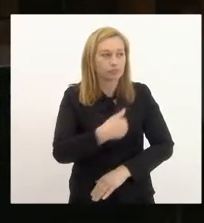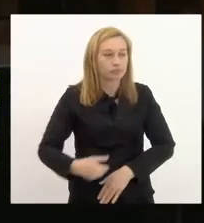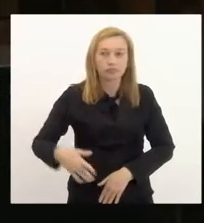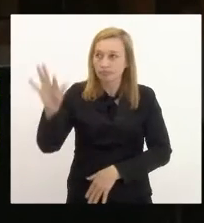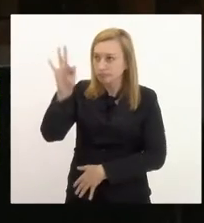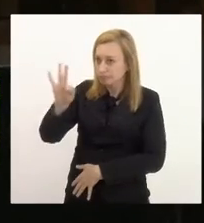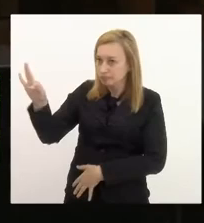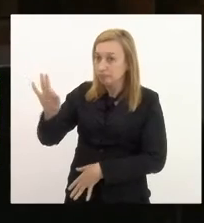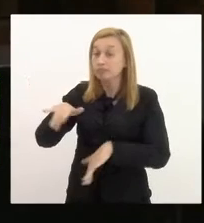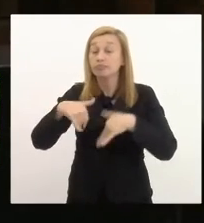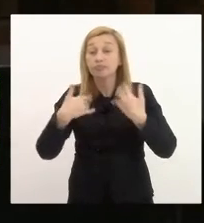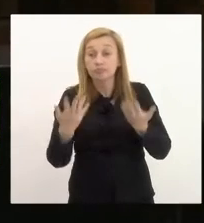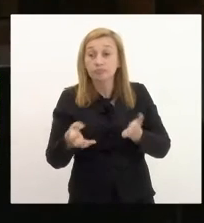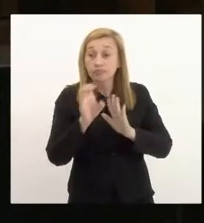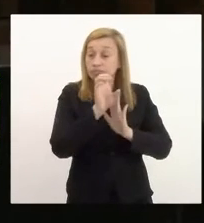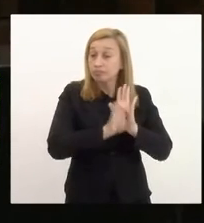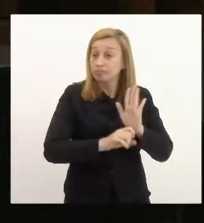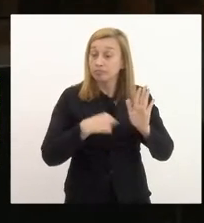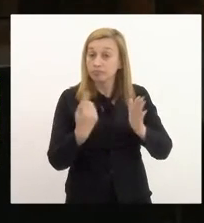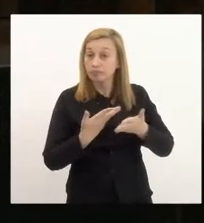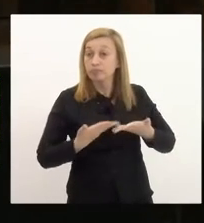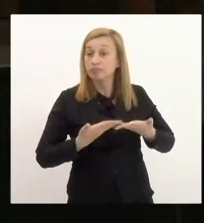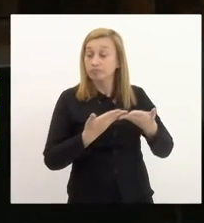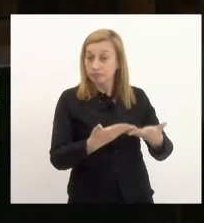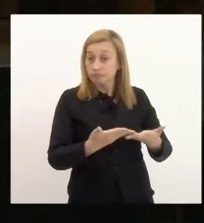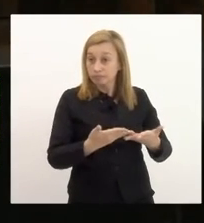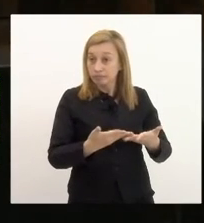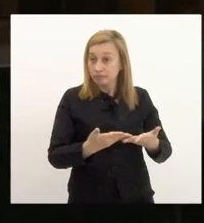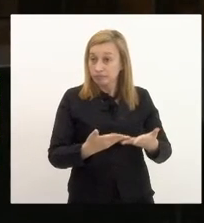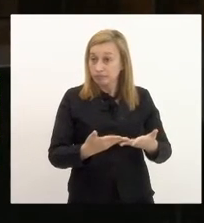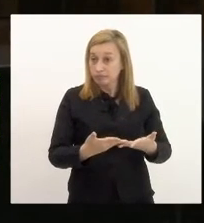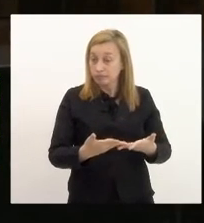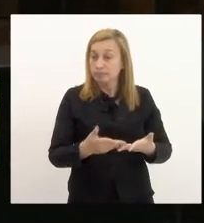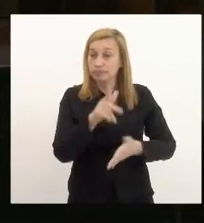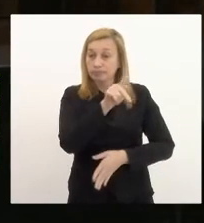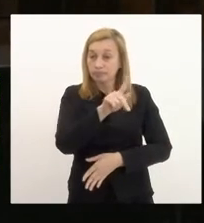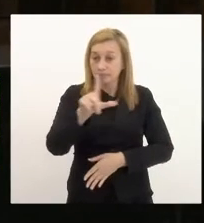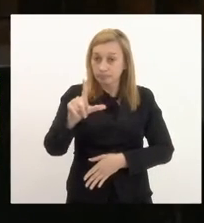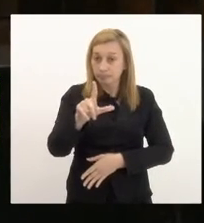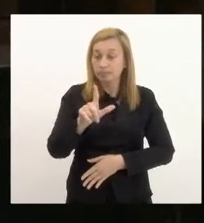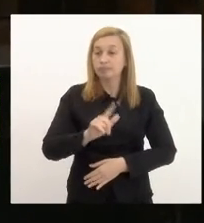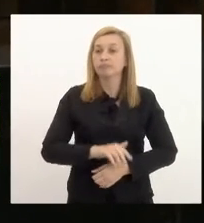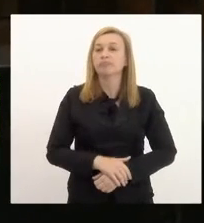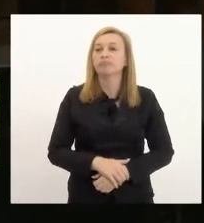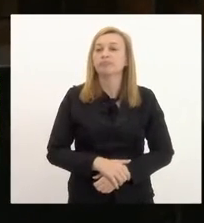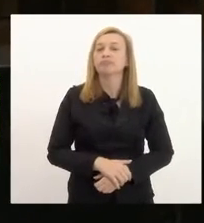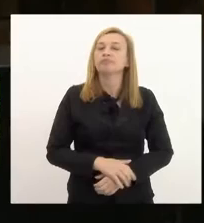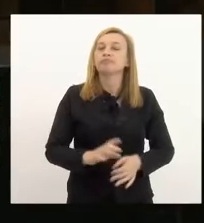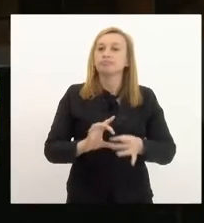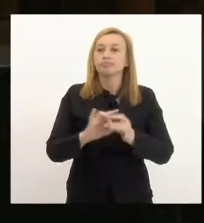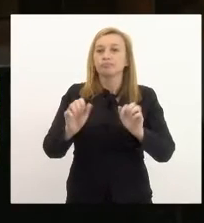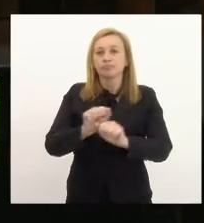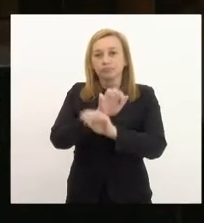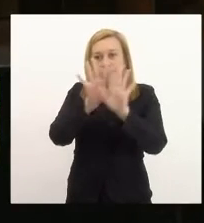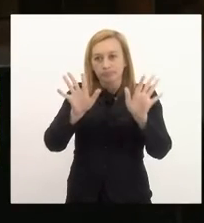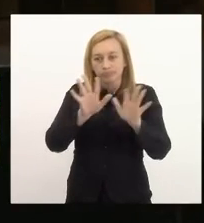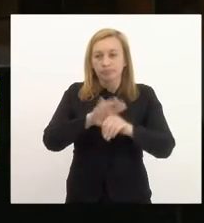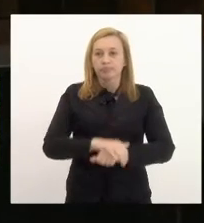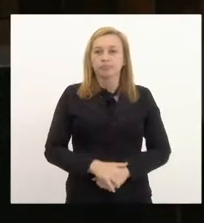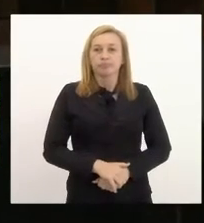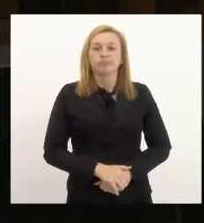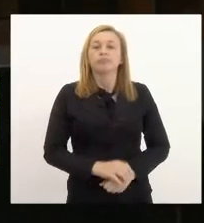Governo Federal tão o que nós oferecemos a essa a esse pele Deixa claro o seguinte